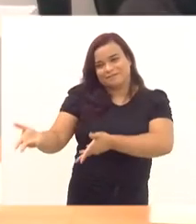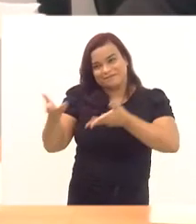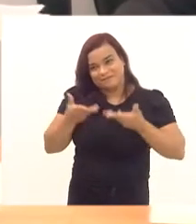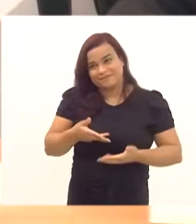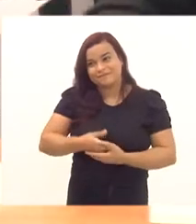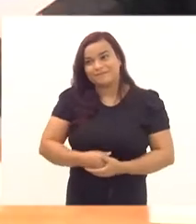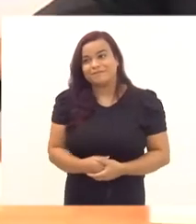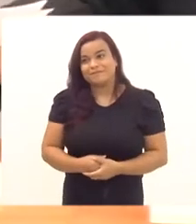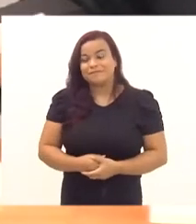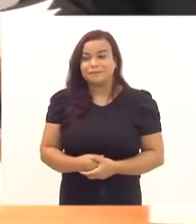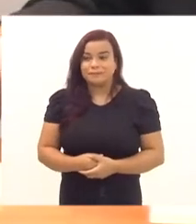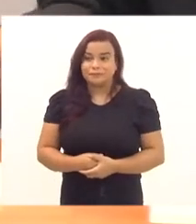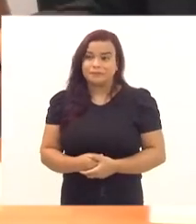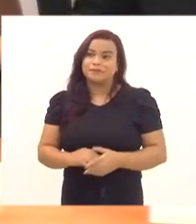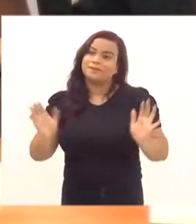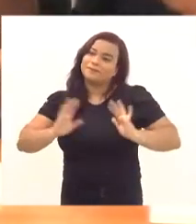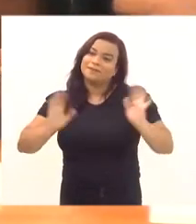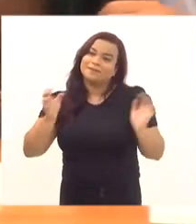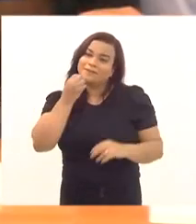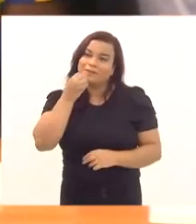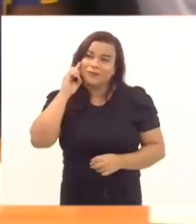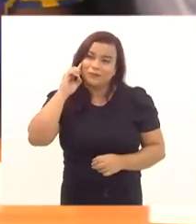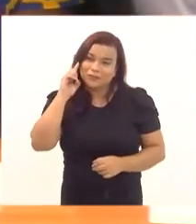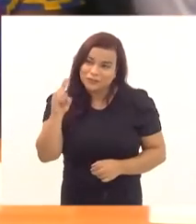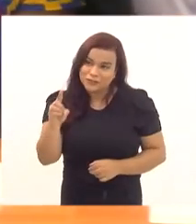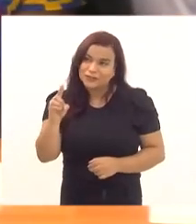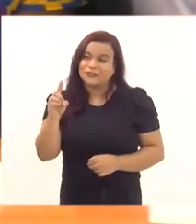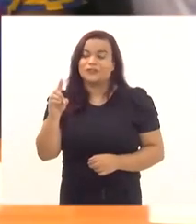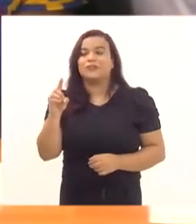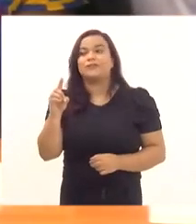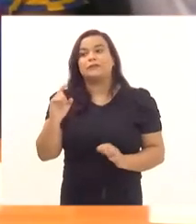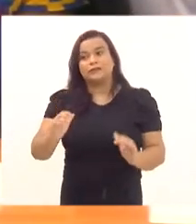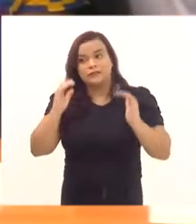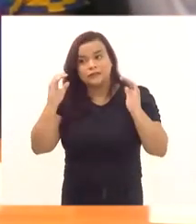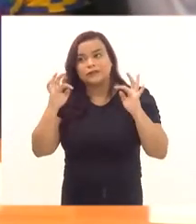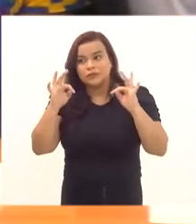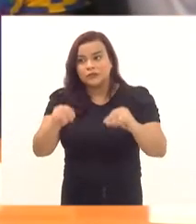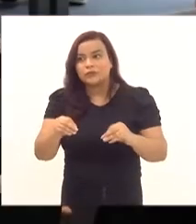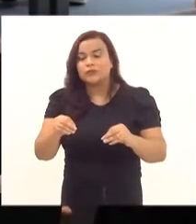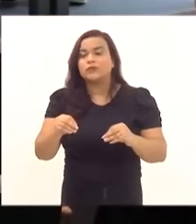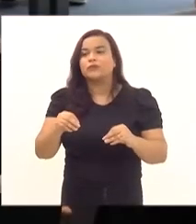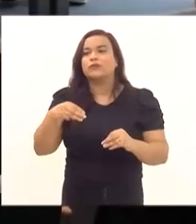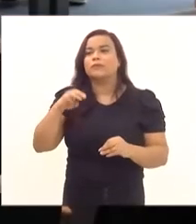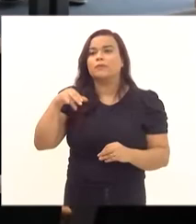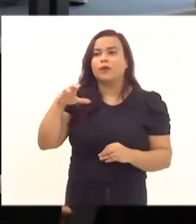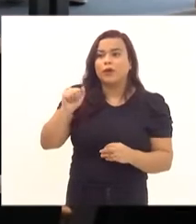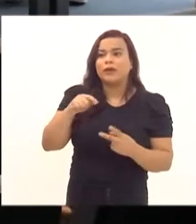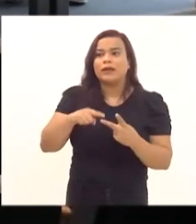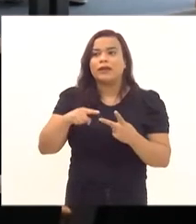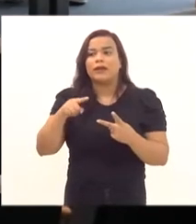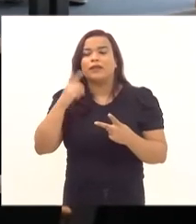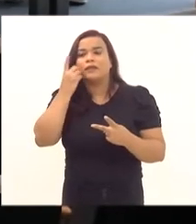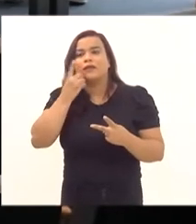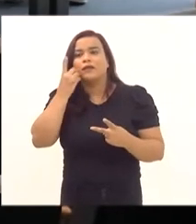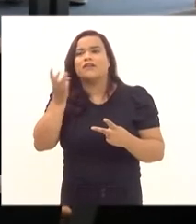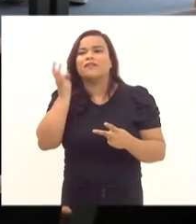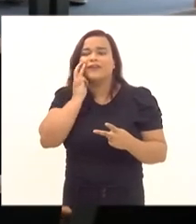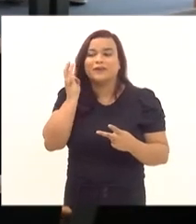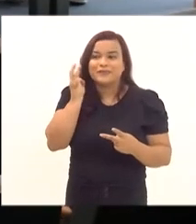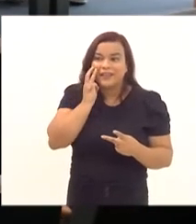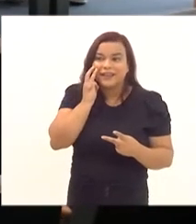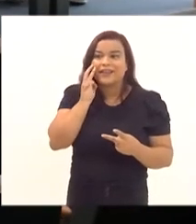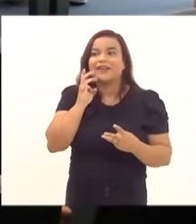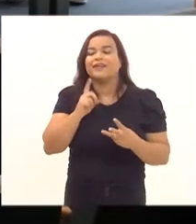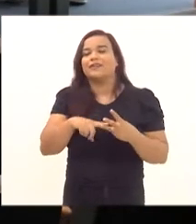bem-vinda e é bom dia excelentíssima gripada Mônica Francisco Deputado waldeck a todos que